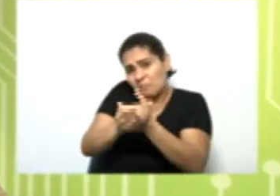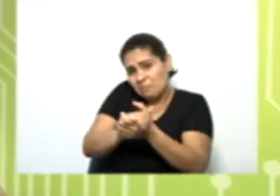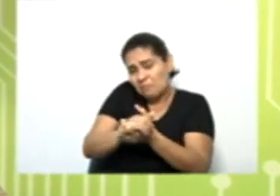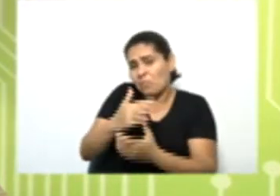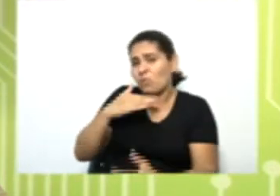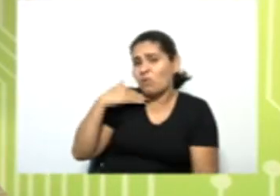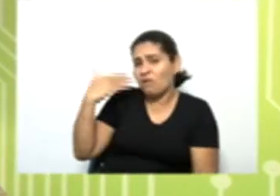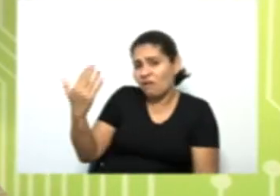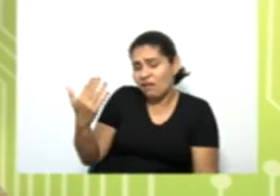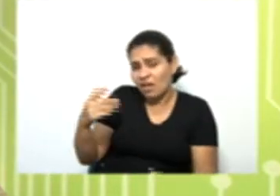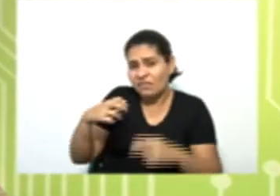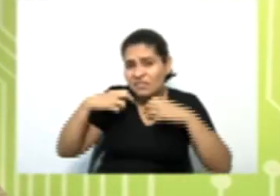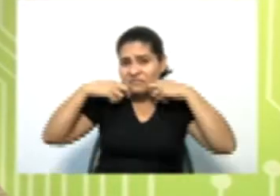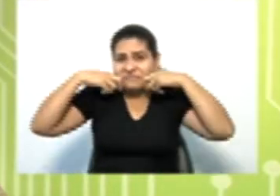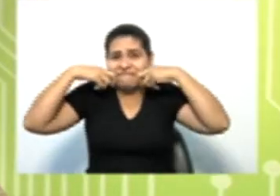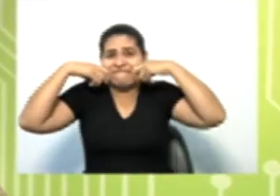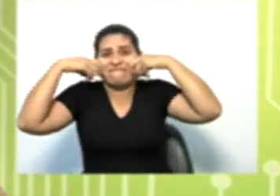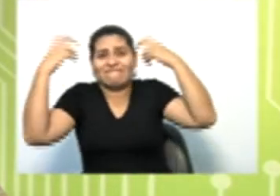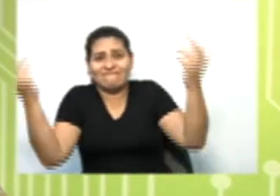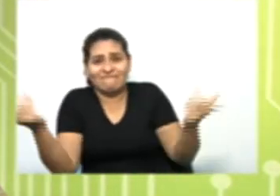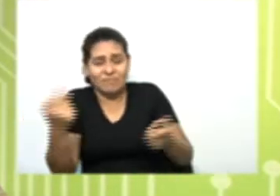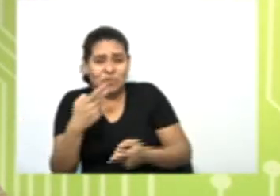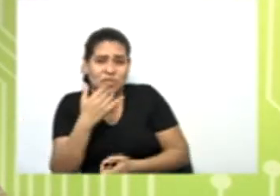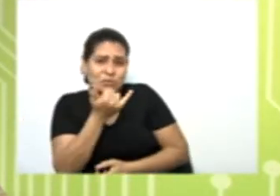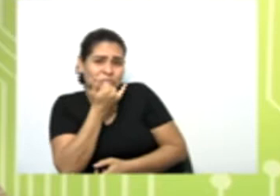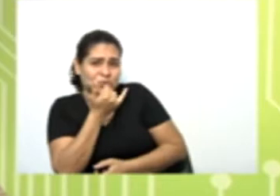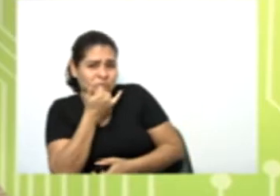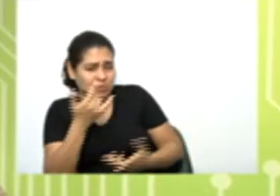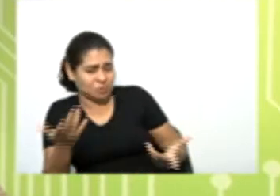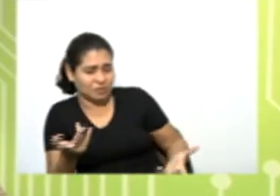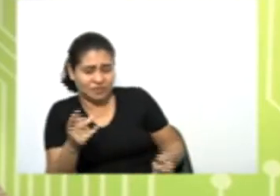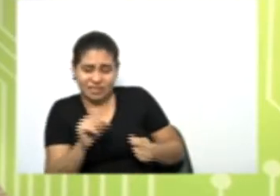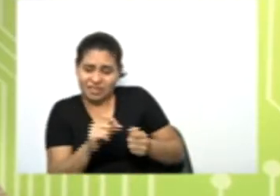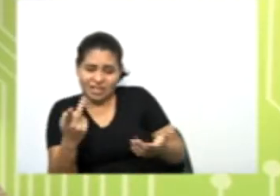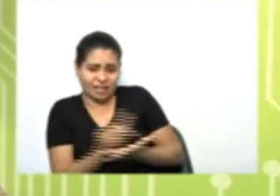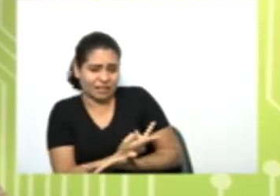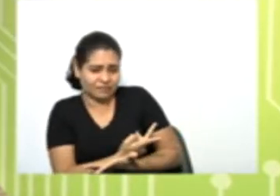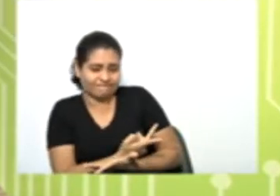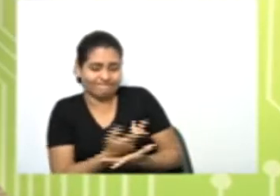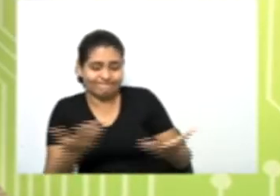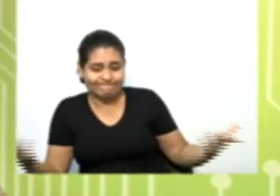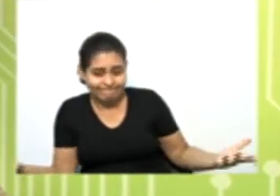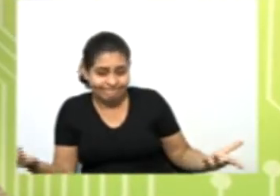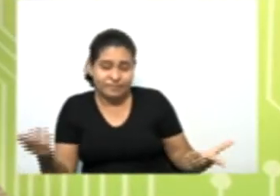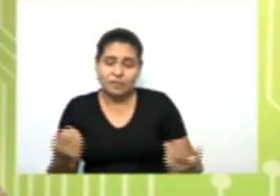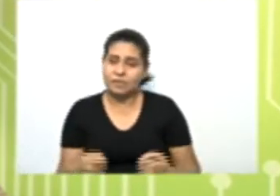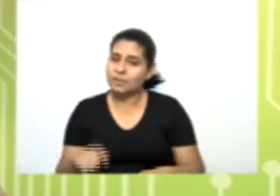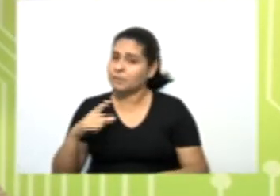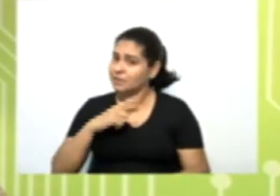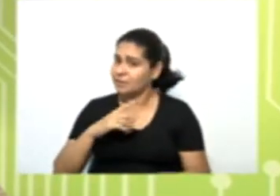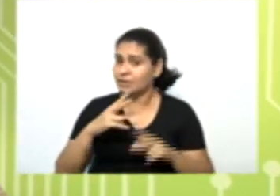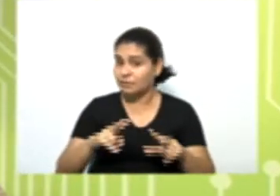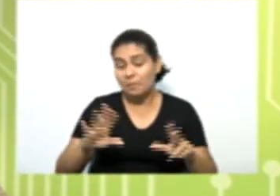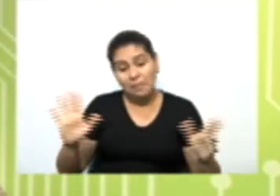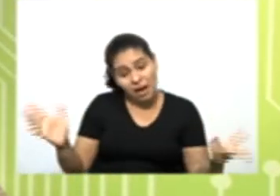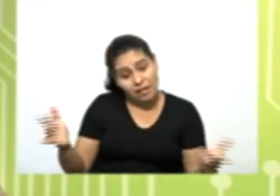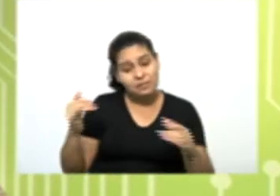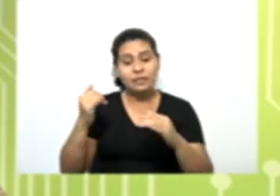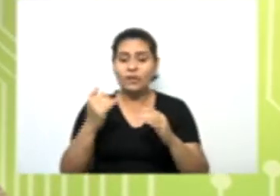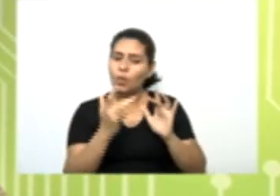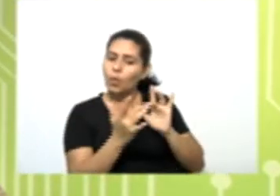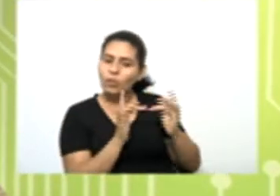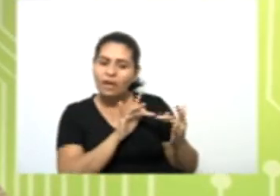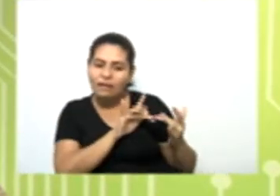um vexame, ficou constrangido porque acabou interpretando algo que não era bem o que ele achava, não é verdade? Mas houve um